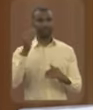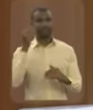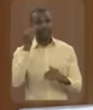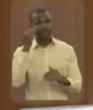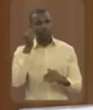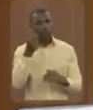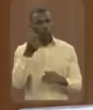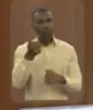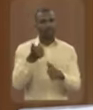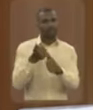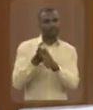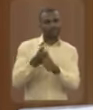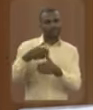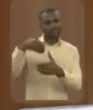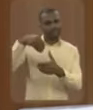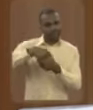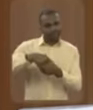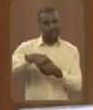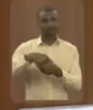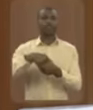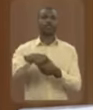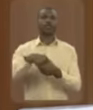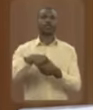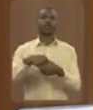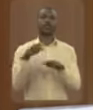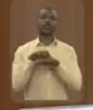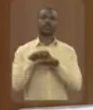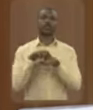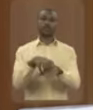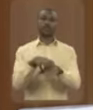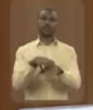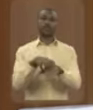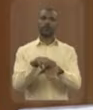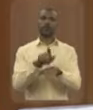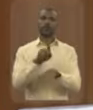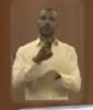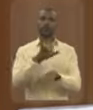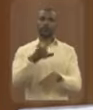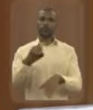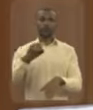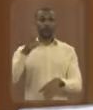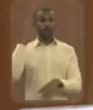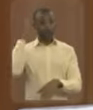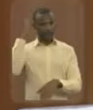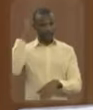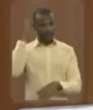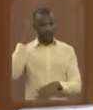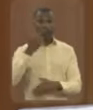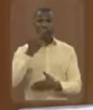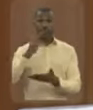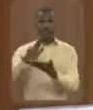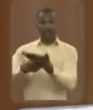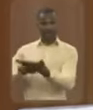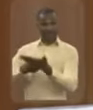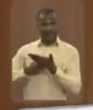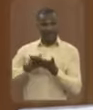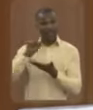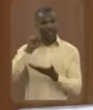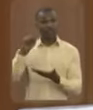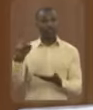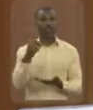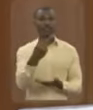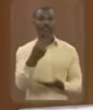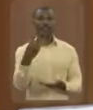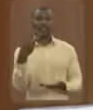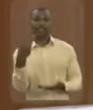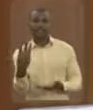vésperas da eleição o funcionamento do transporte coletivo em Santo André me mandaram uma carta dia 23